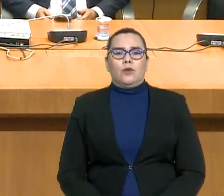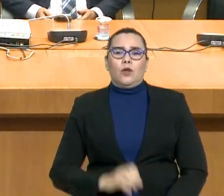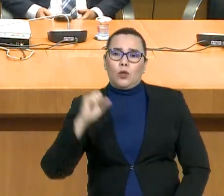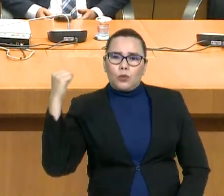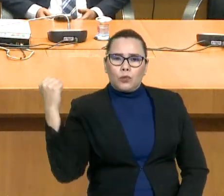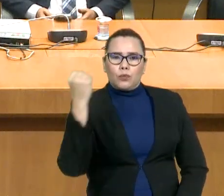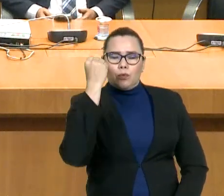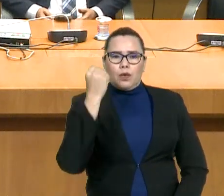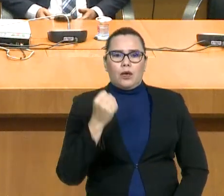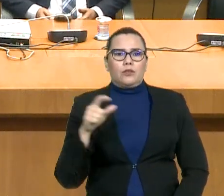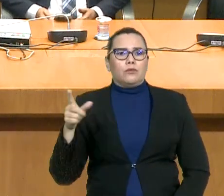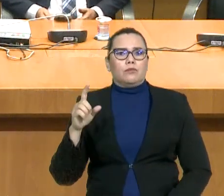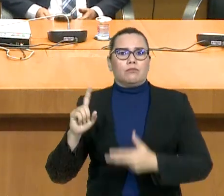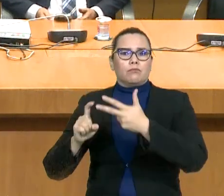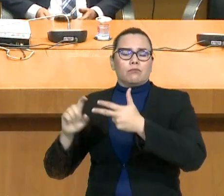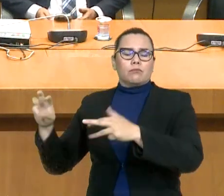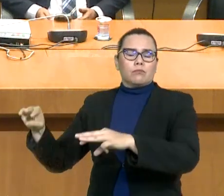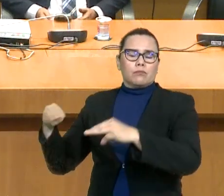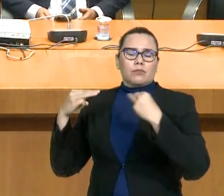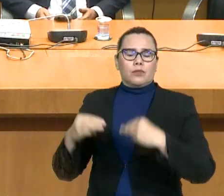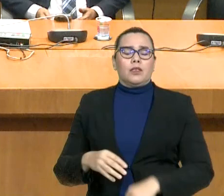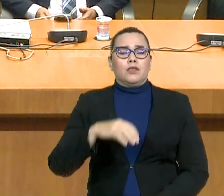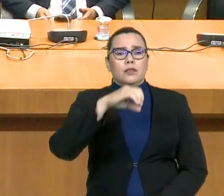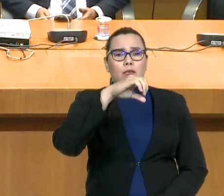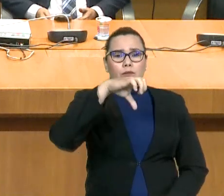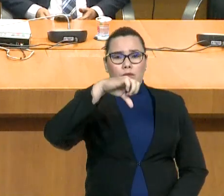encaminhado pela mensagem governamental